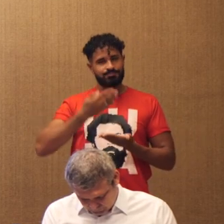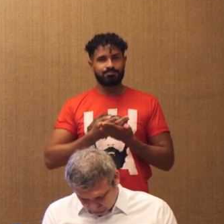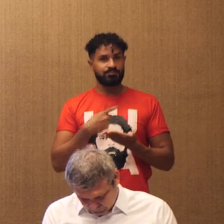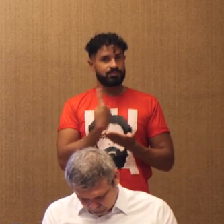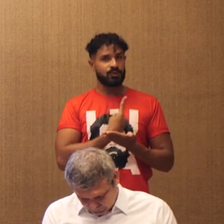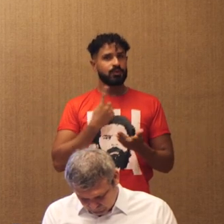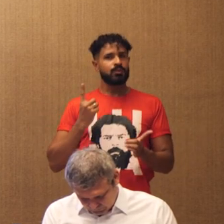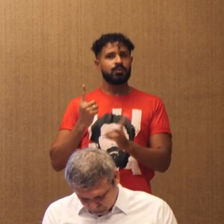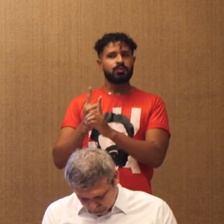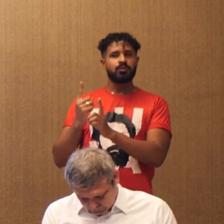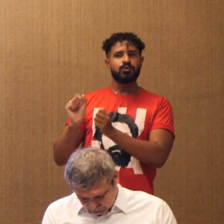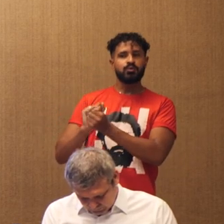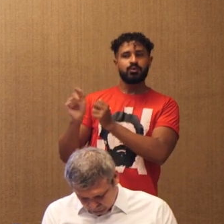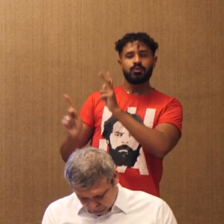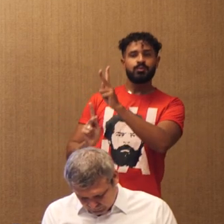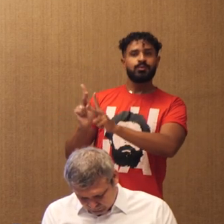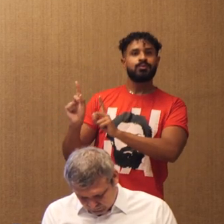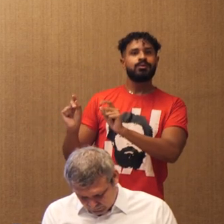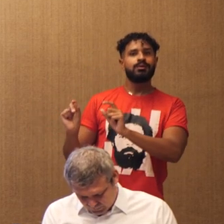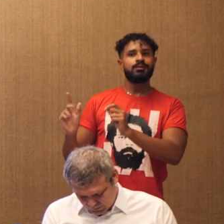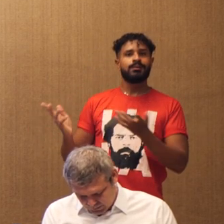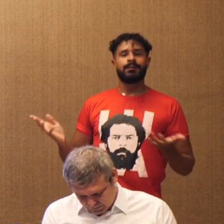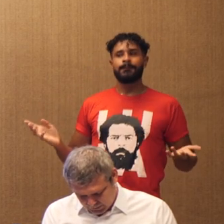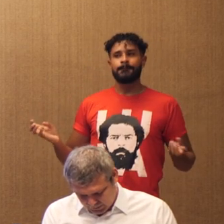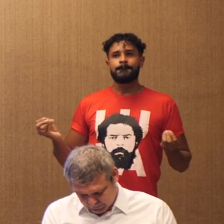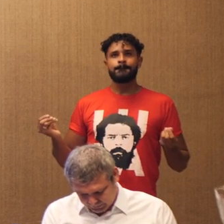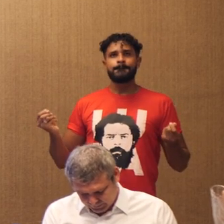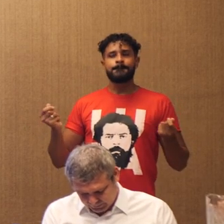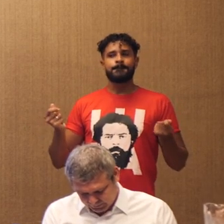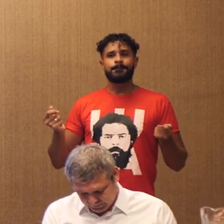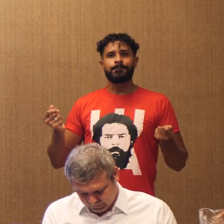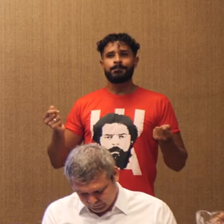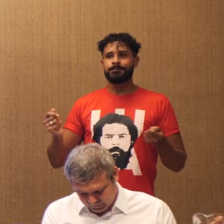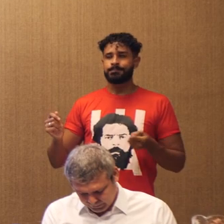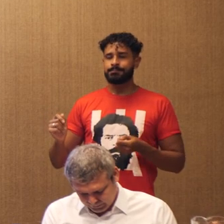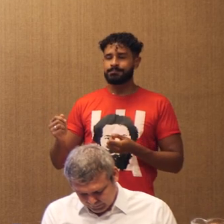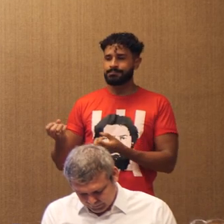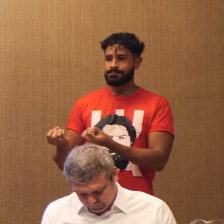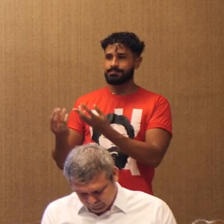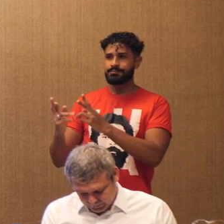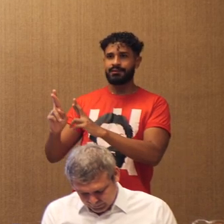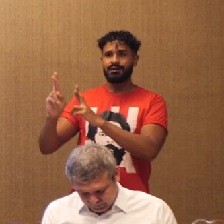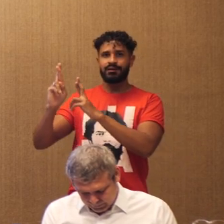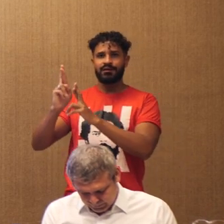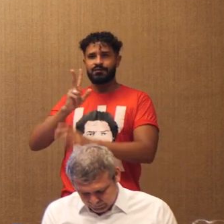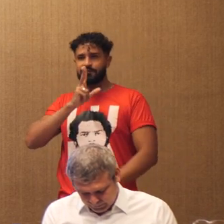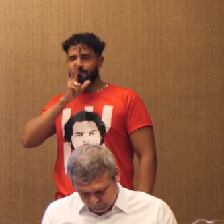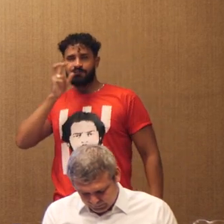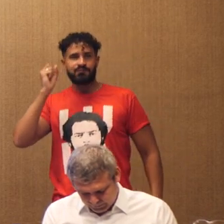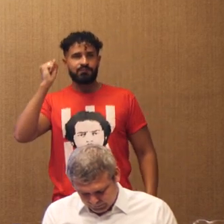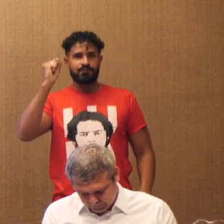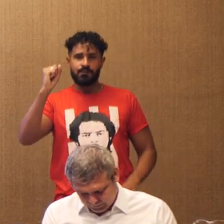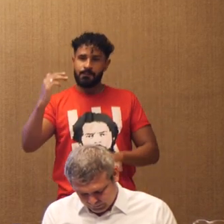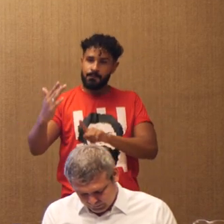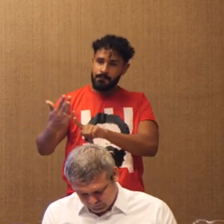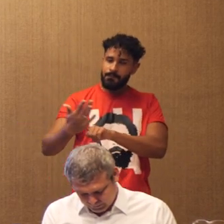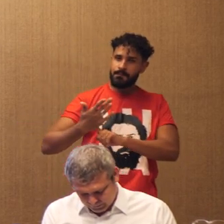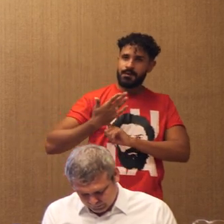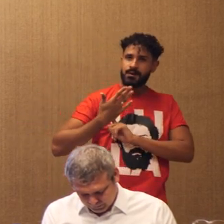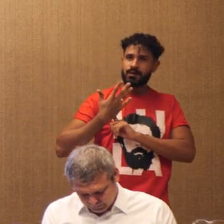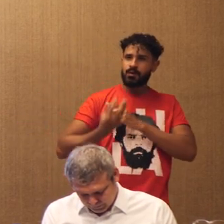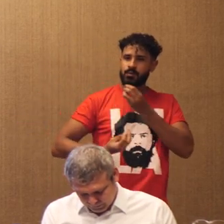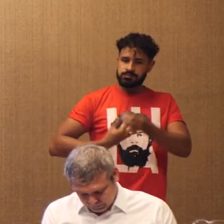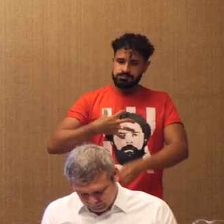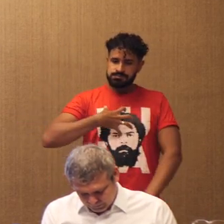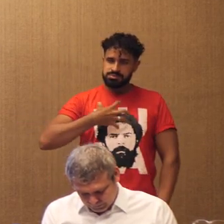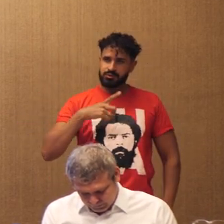a gente encontra no meio do povo a esperança e a força que demonstram o sentido